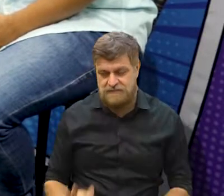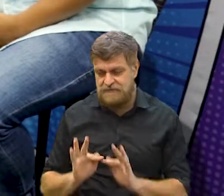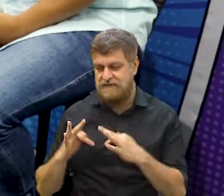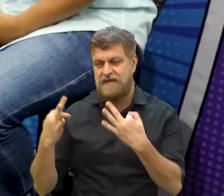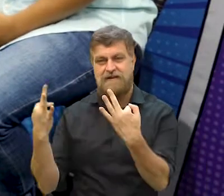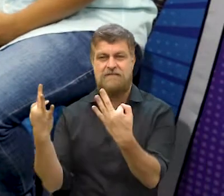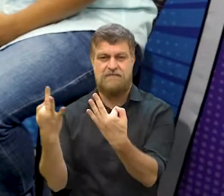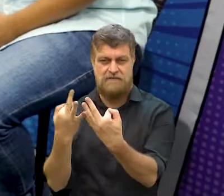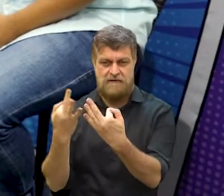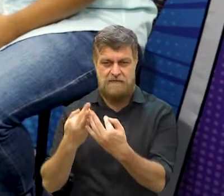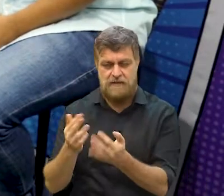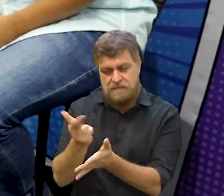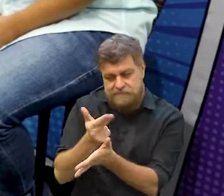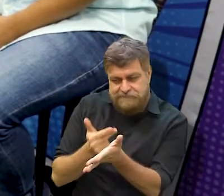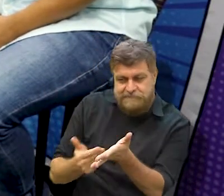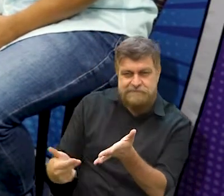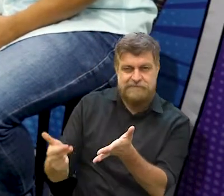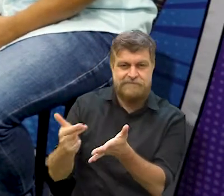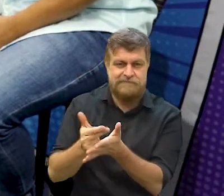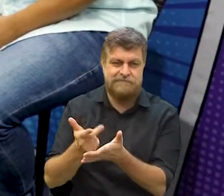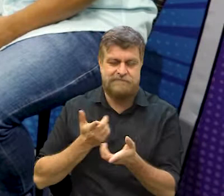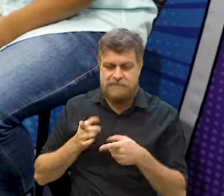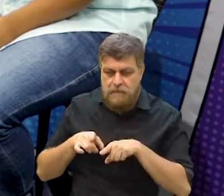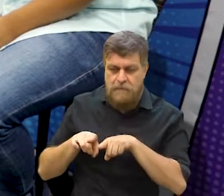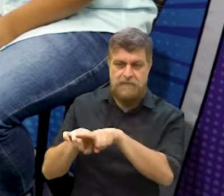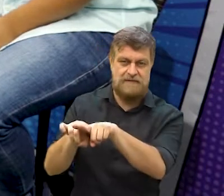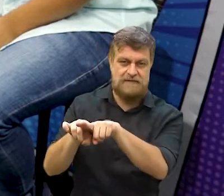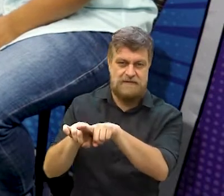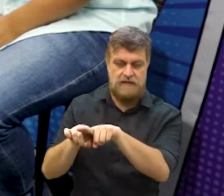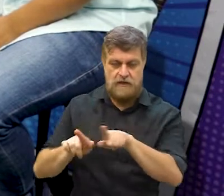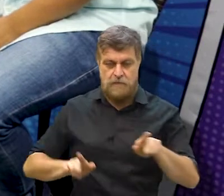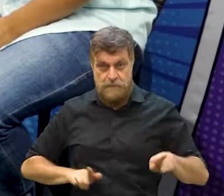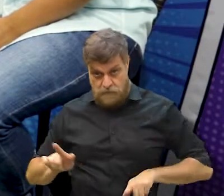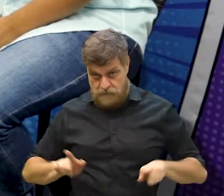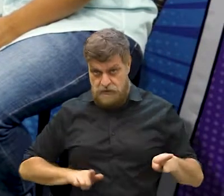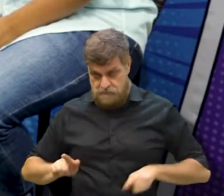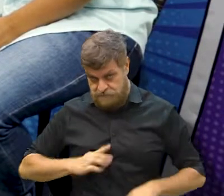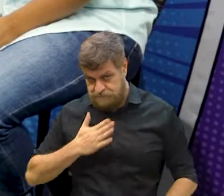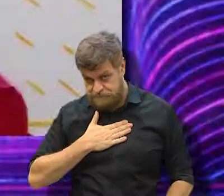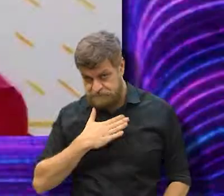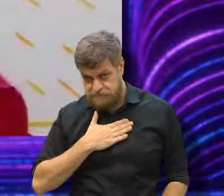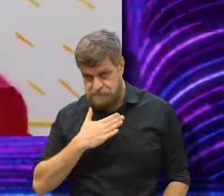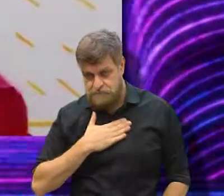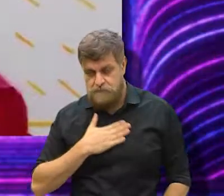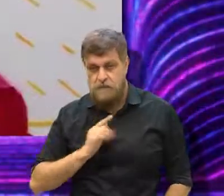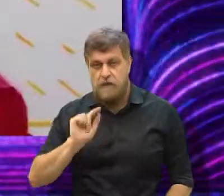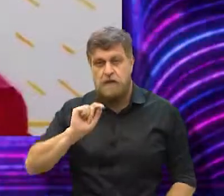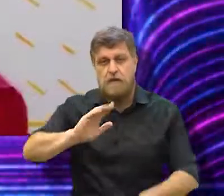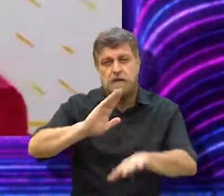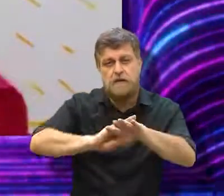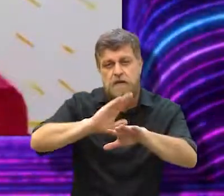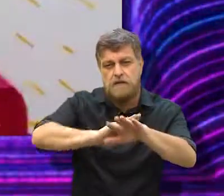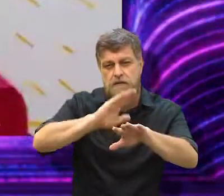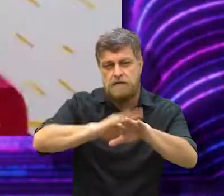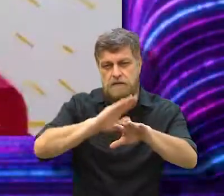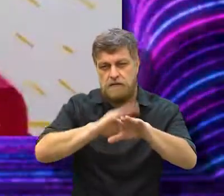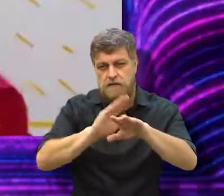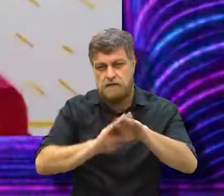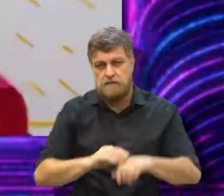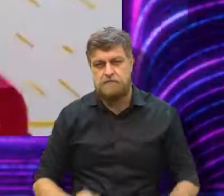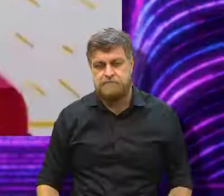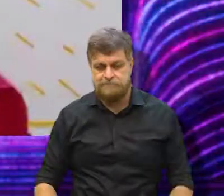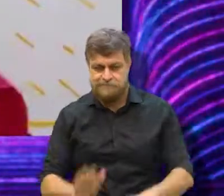tudo em família, né? O ilustrador, meu parceiro de projeto, Gabriel Sosa, é meu primo. E quem fez